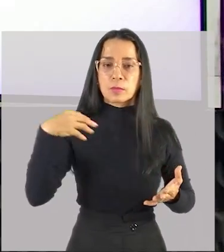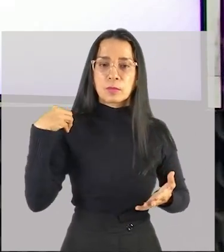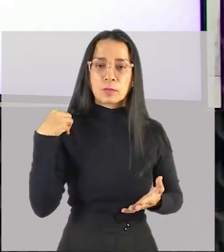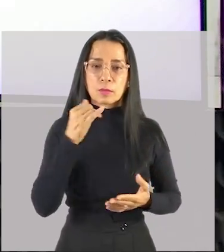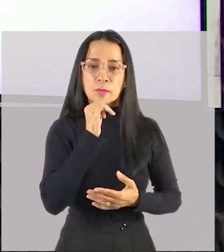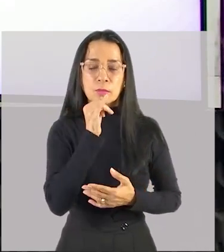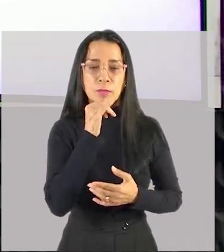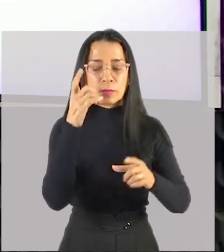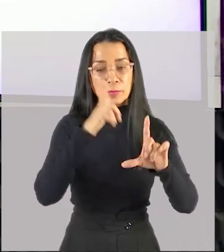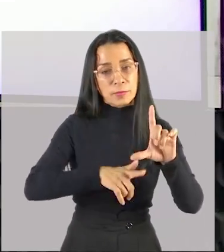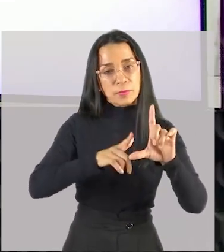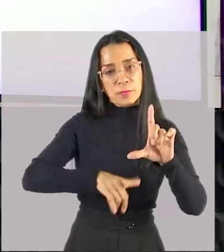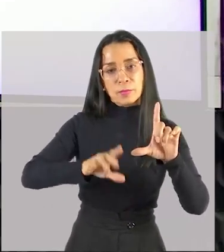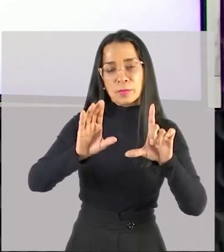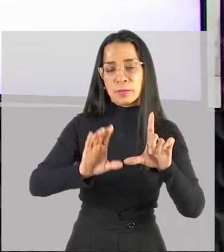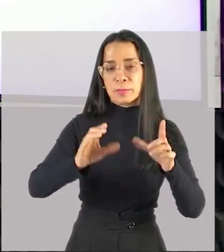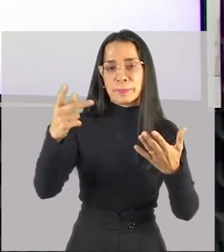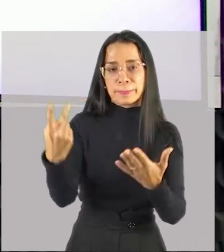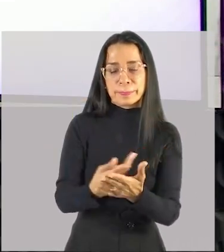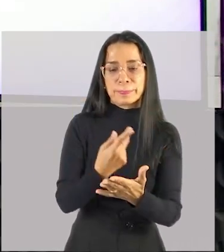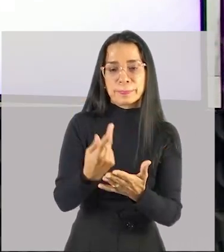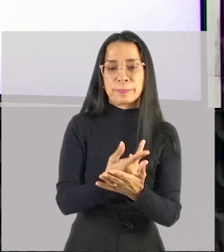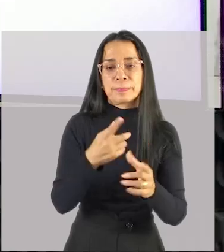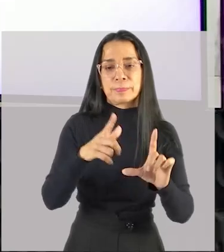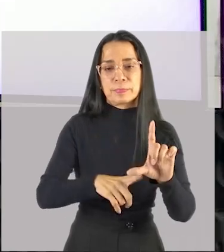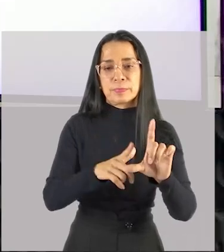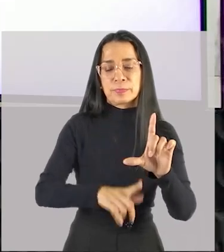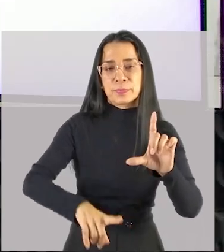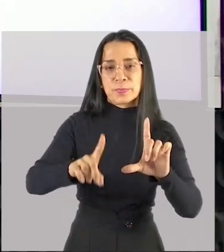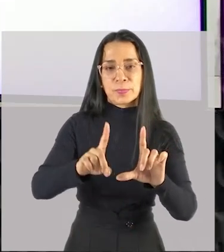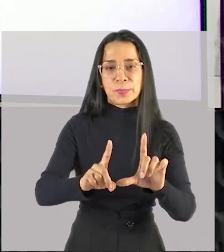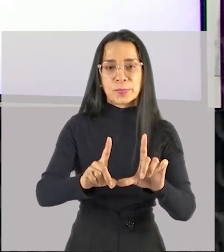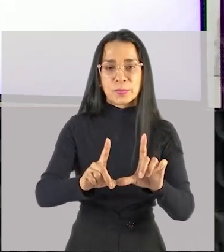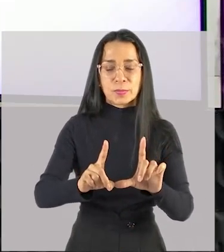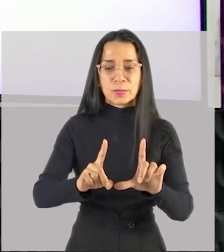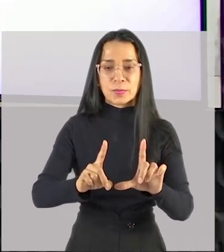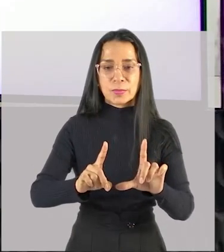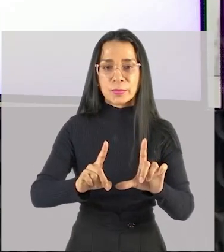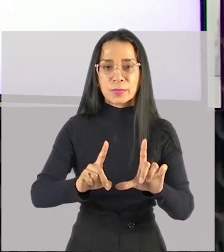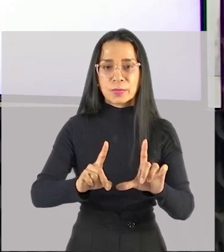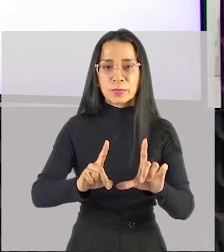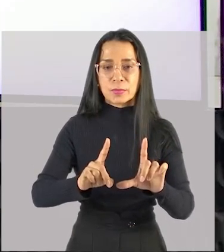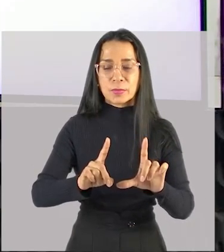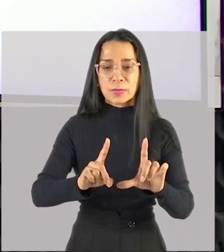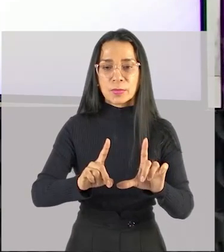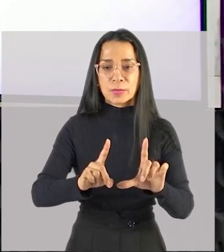exemplo. Então, letra C a gente pode descartar também. Letra D. Flexibilizar